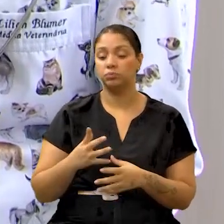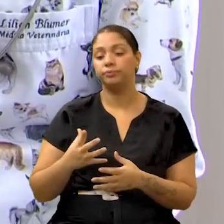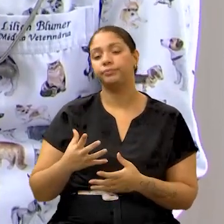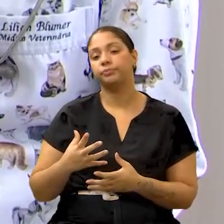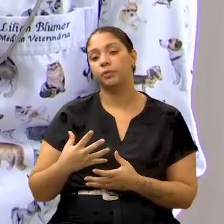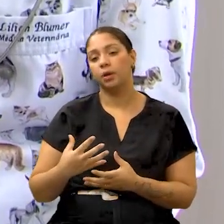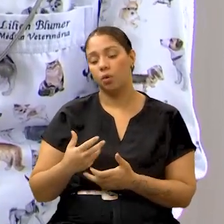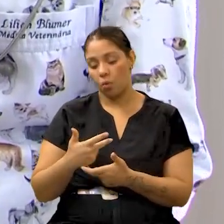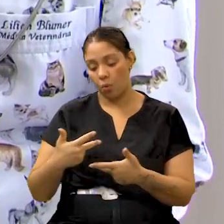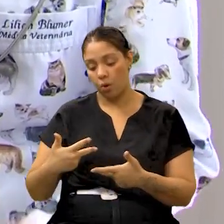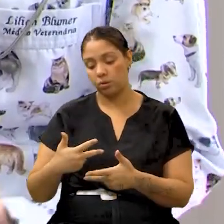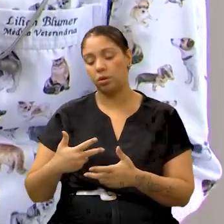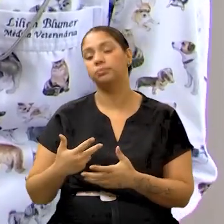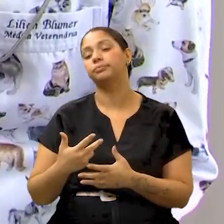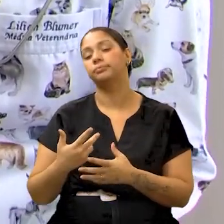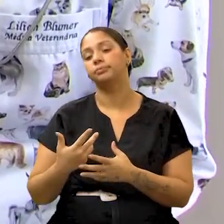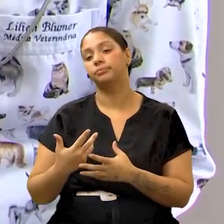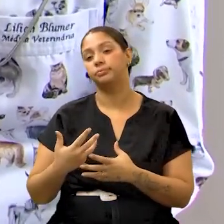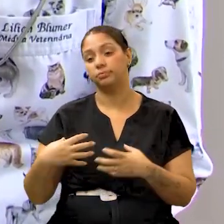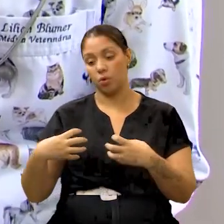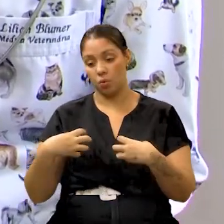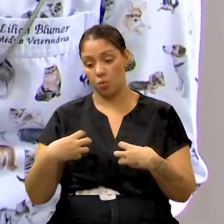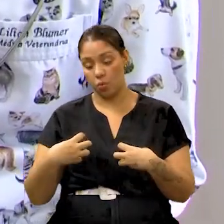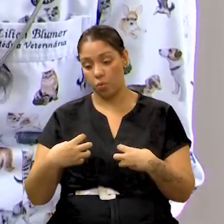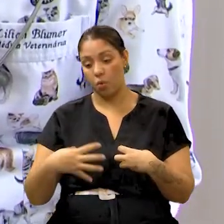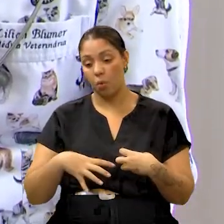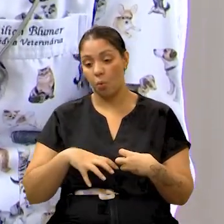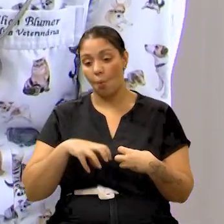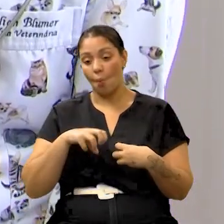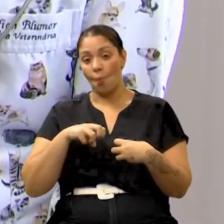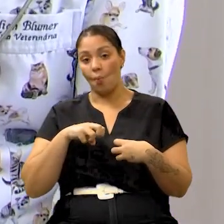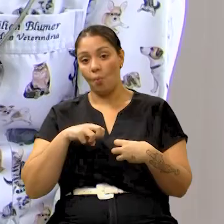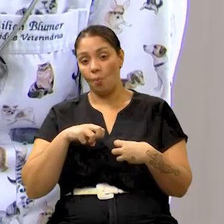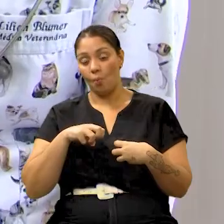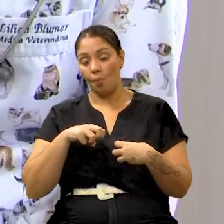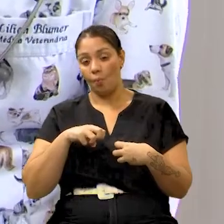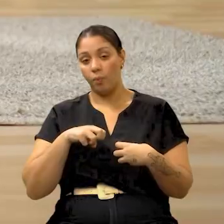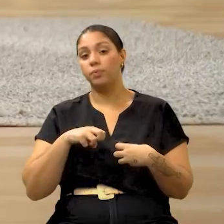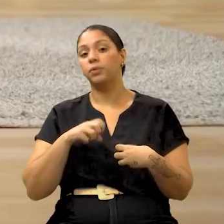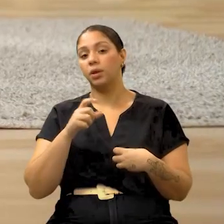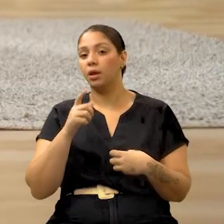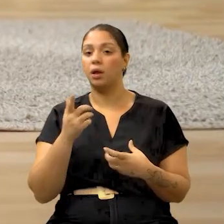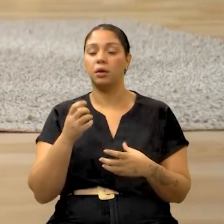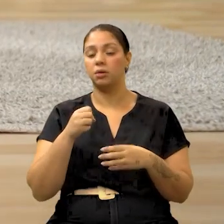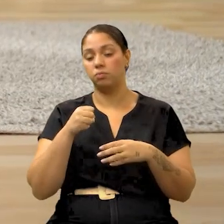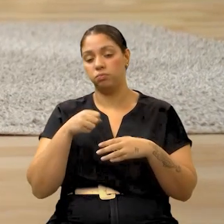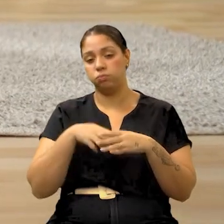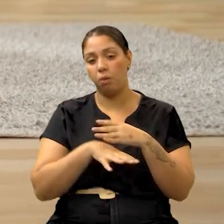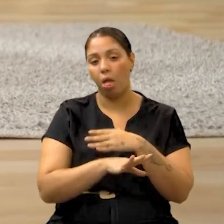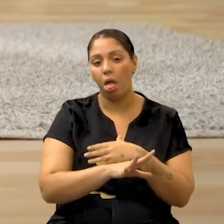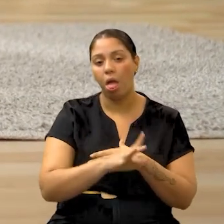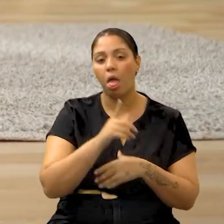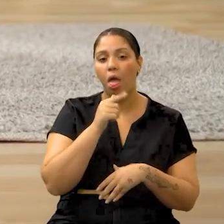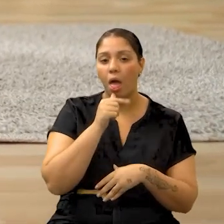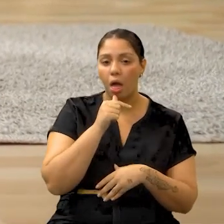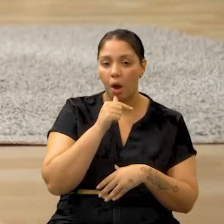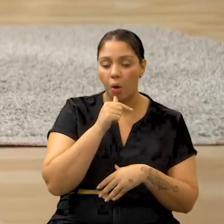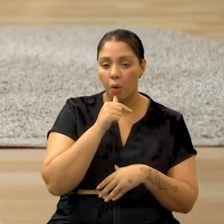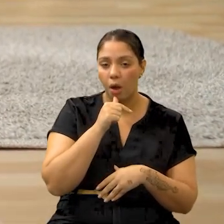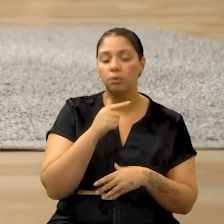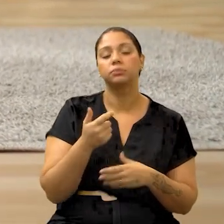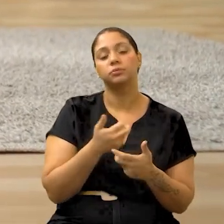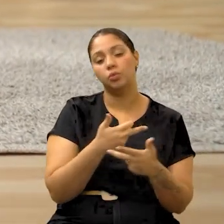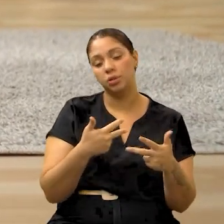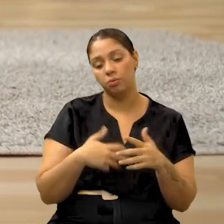urina aquilo que deveria ser conservado no organismo, e aí a gente vai destacar a água, e reter no